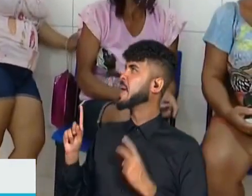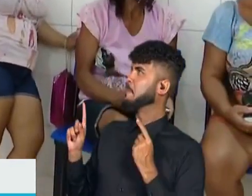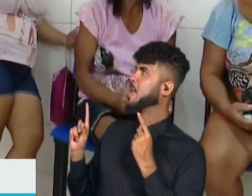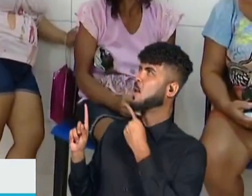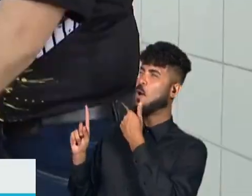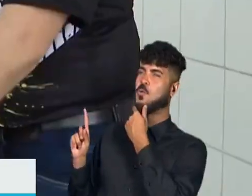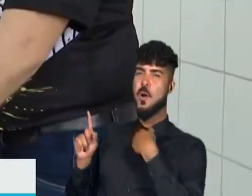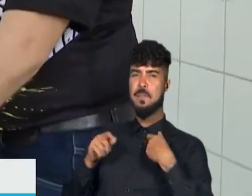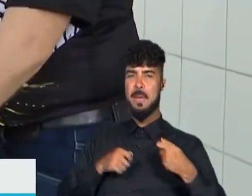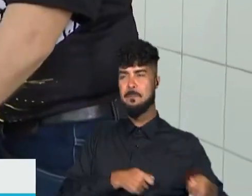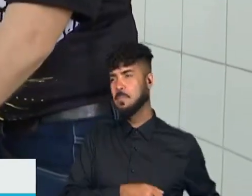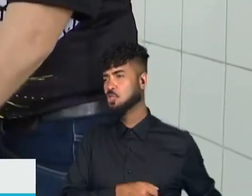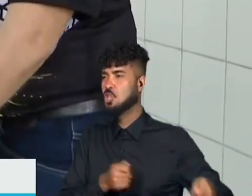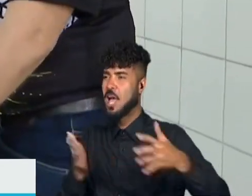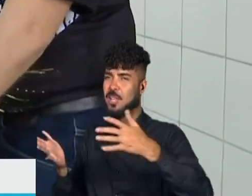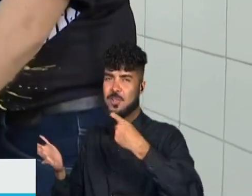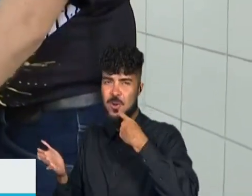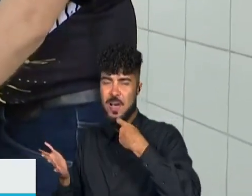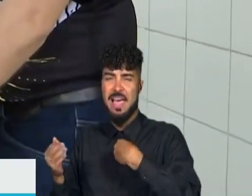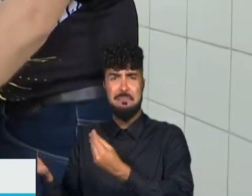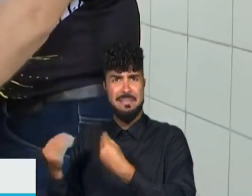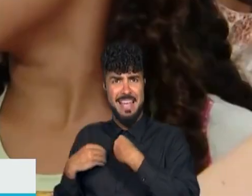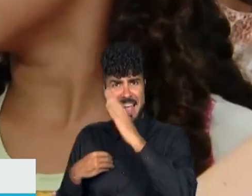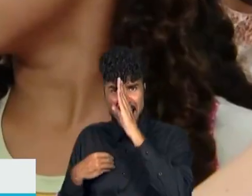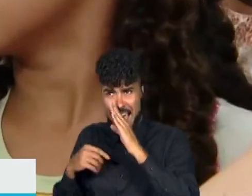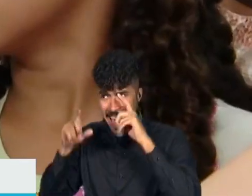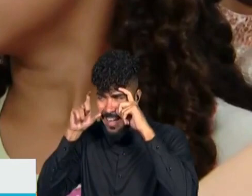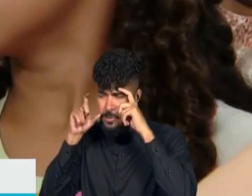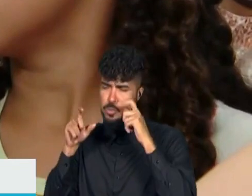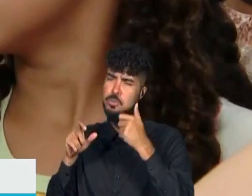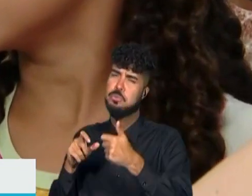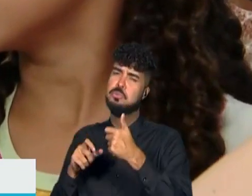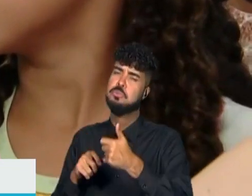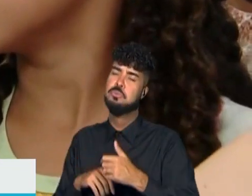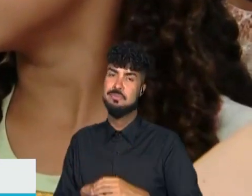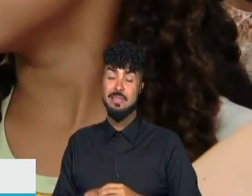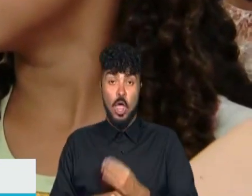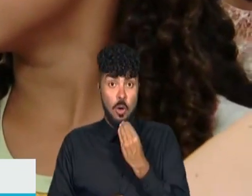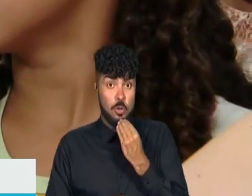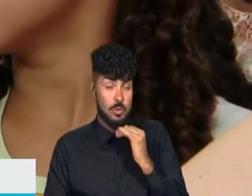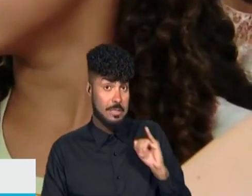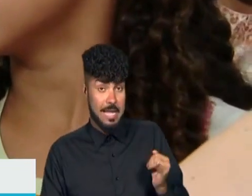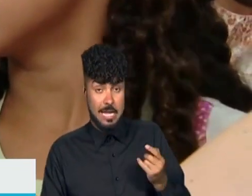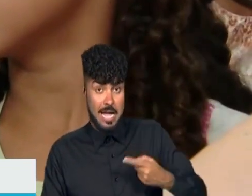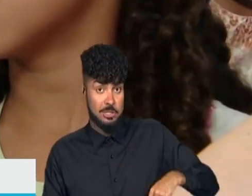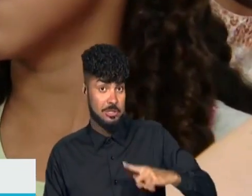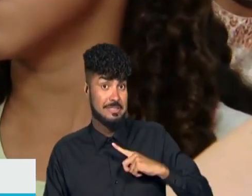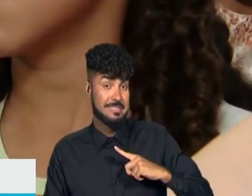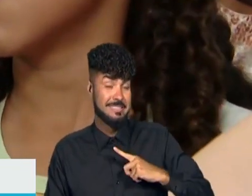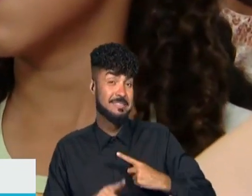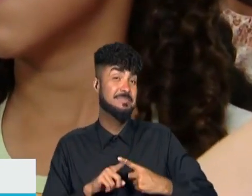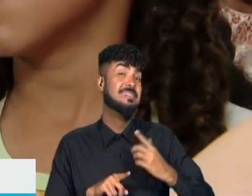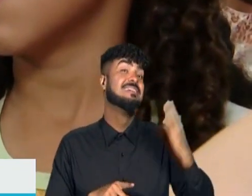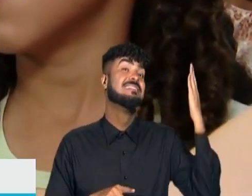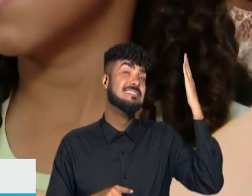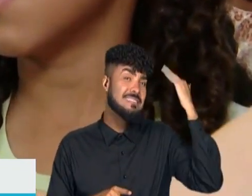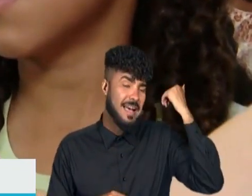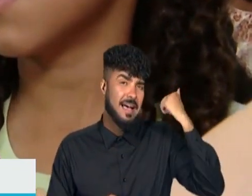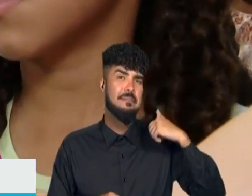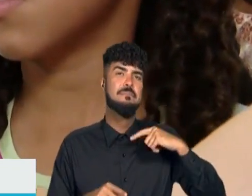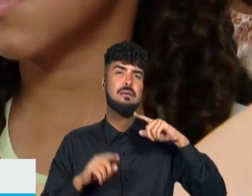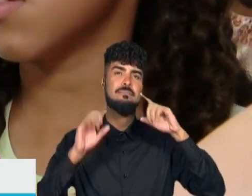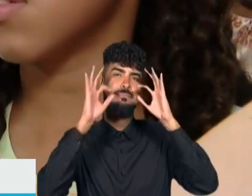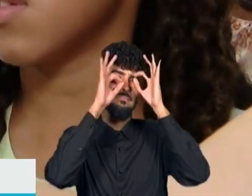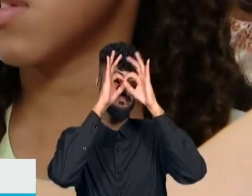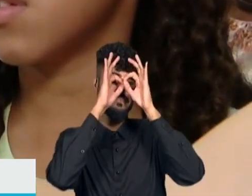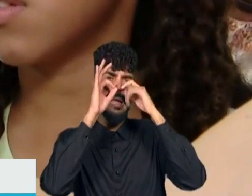Adriano Gomes receber óculos de graça. É uma oportunidade que a gente tem, né? Sabendo que a parte